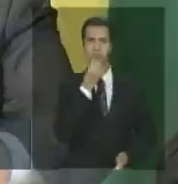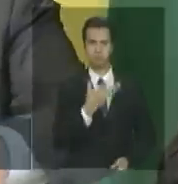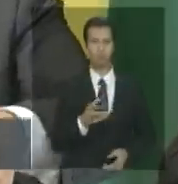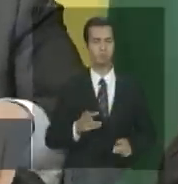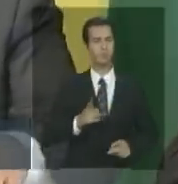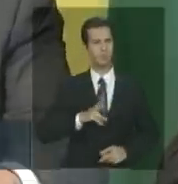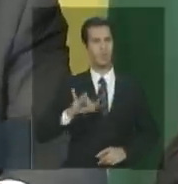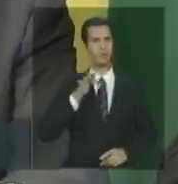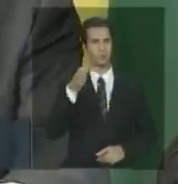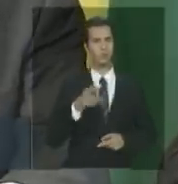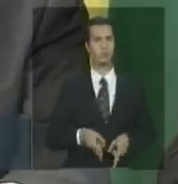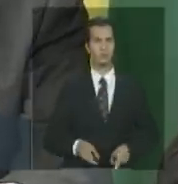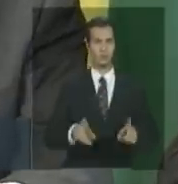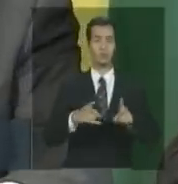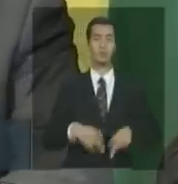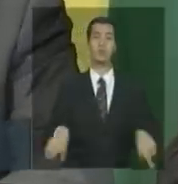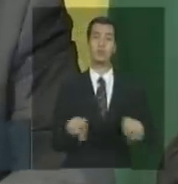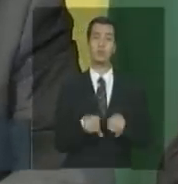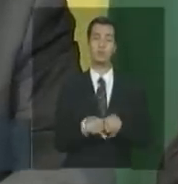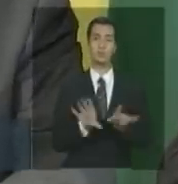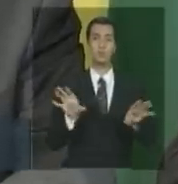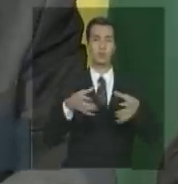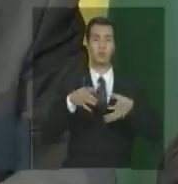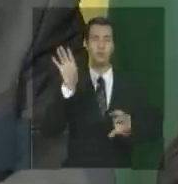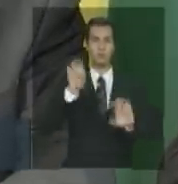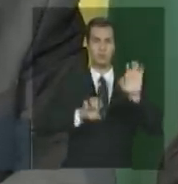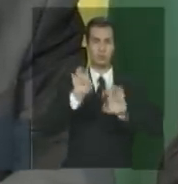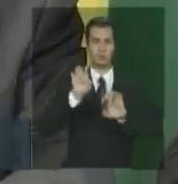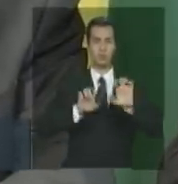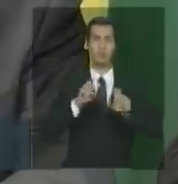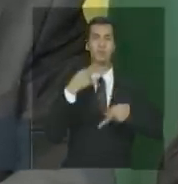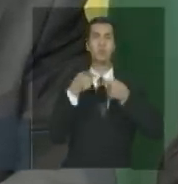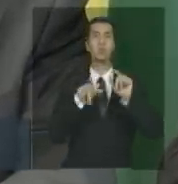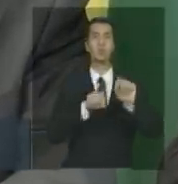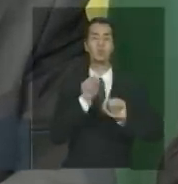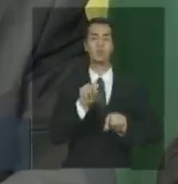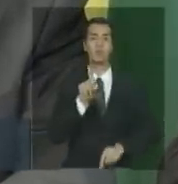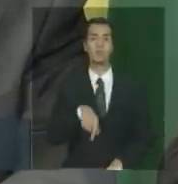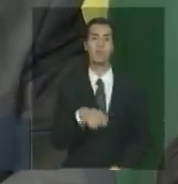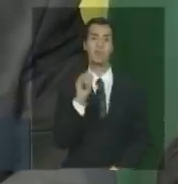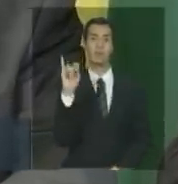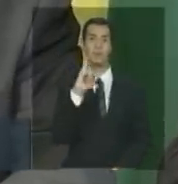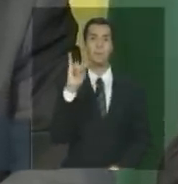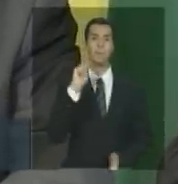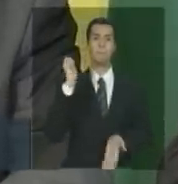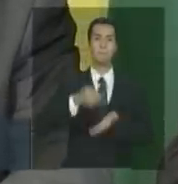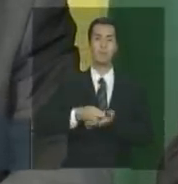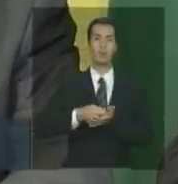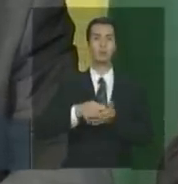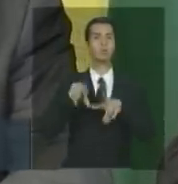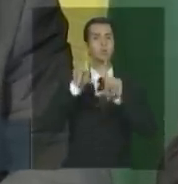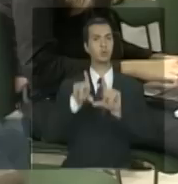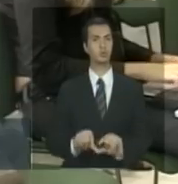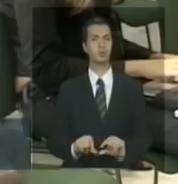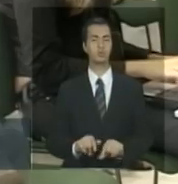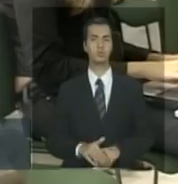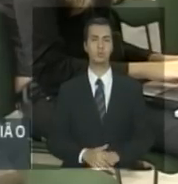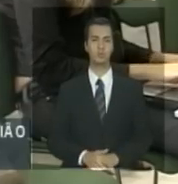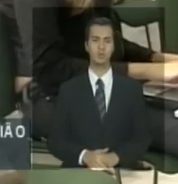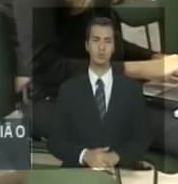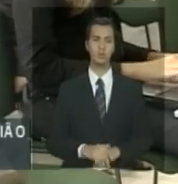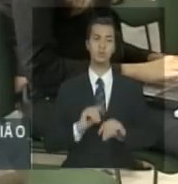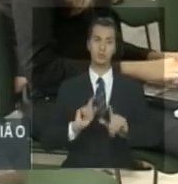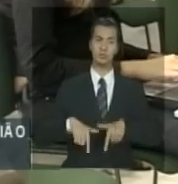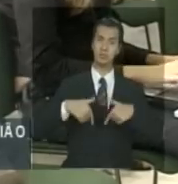disto, os empresários gostariam de ter uma carga tributária menor. Esse é um segundo